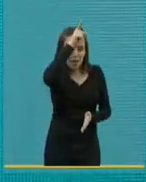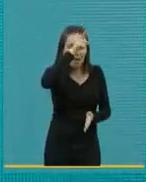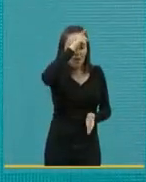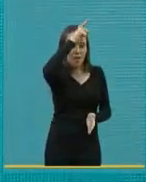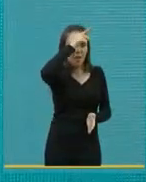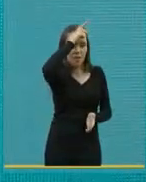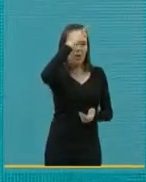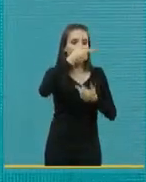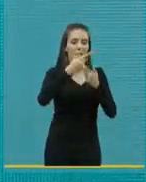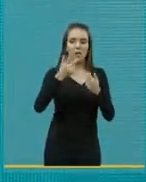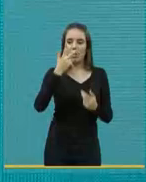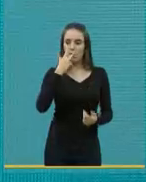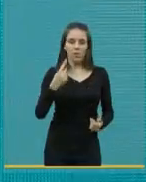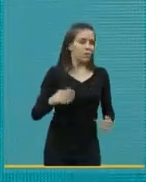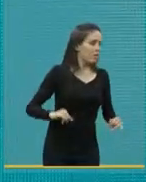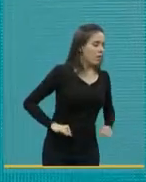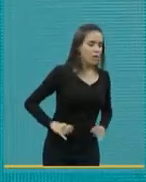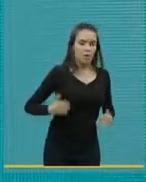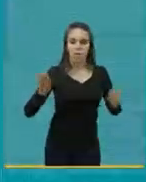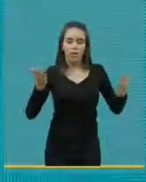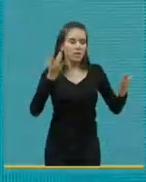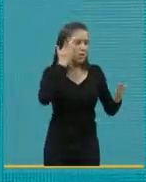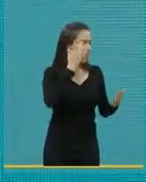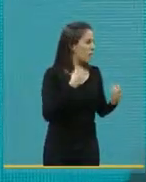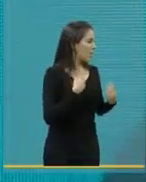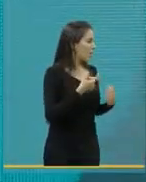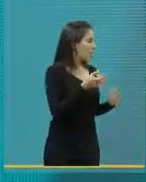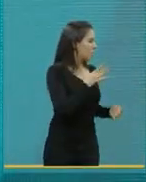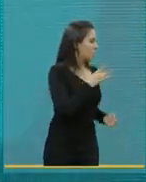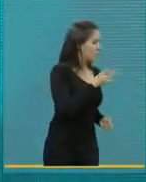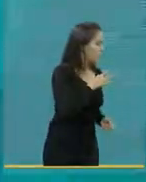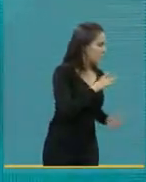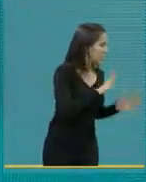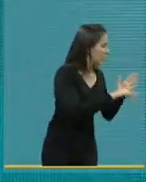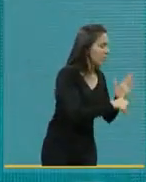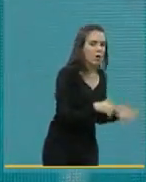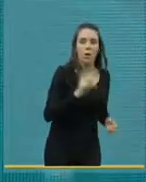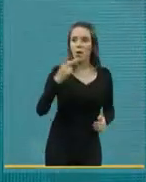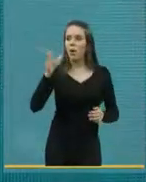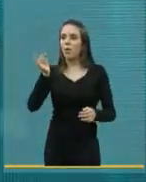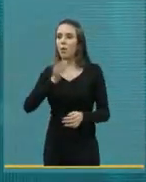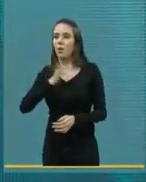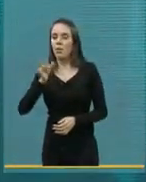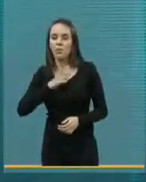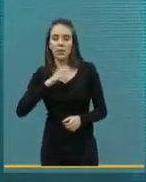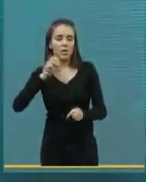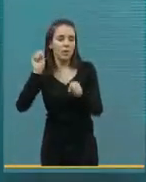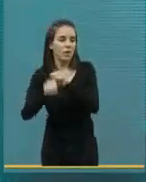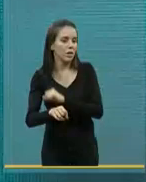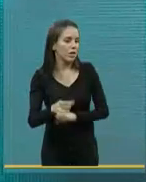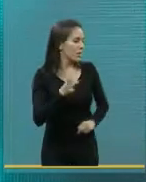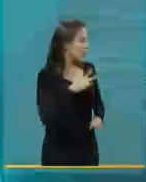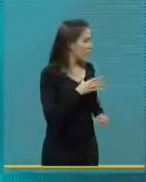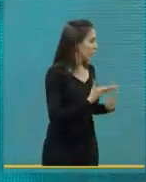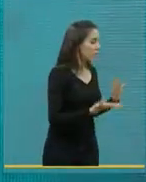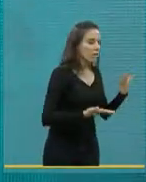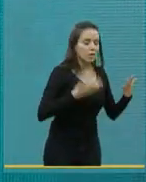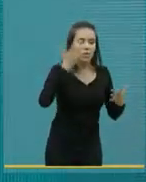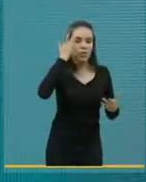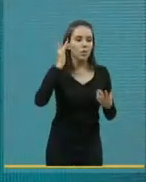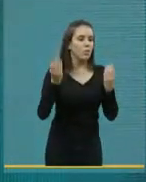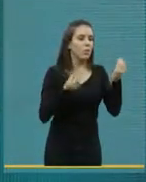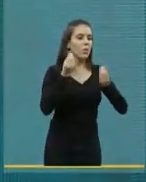ficar entre a cruz ea espada entre a violência ea corrupção entre o cinismo ea atitude que